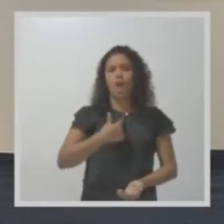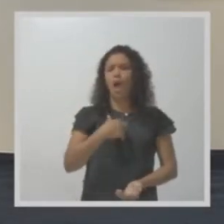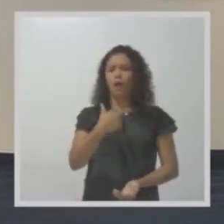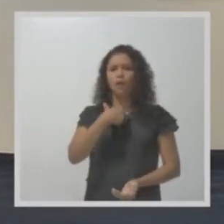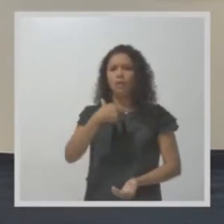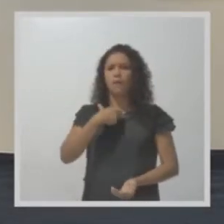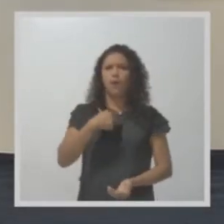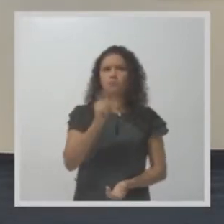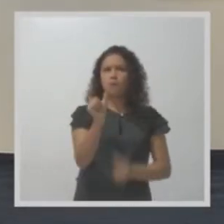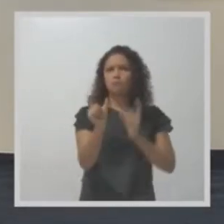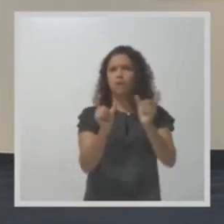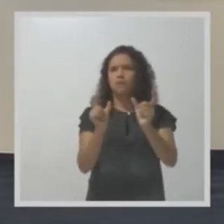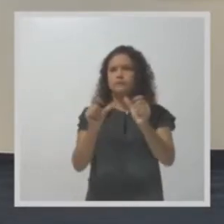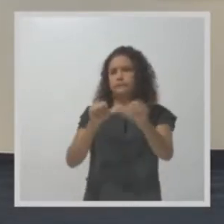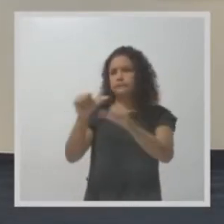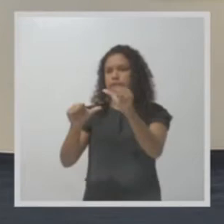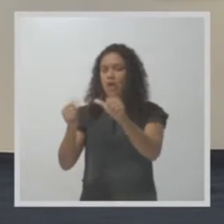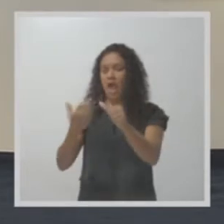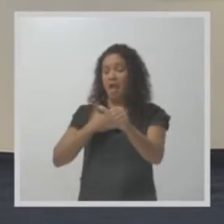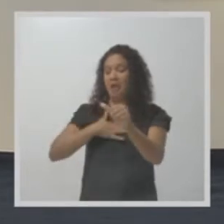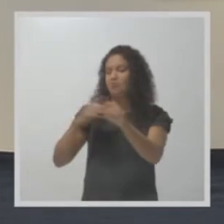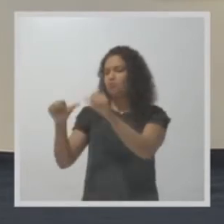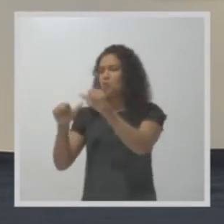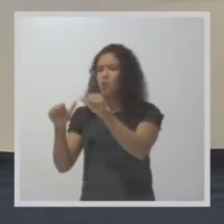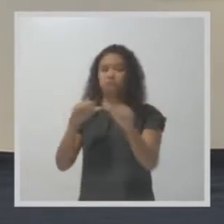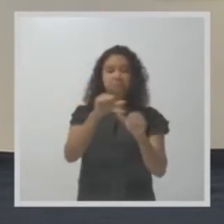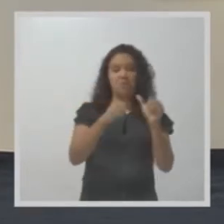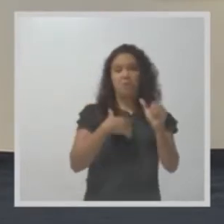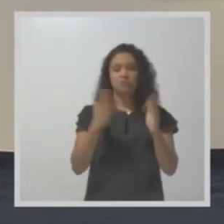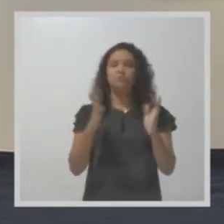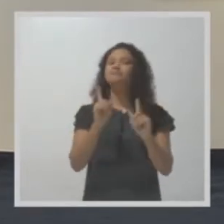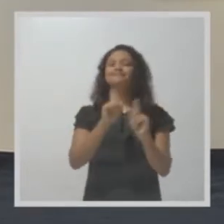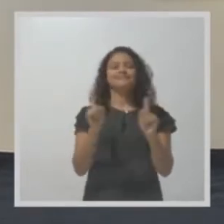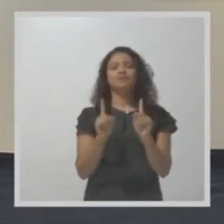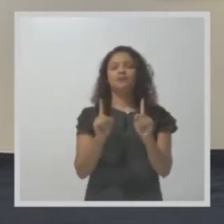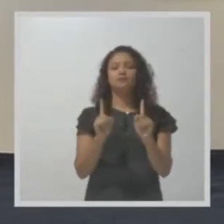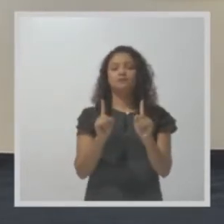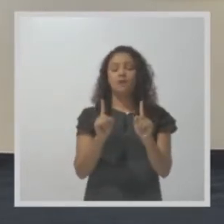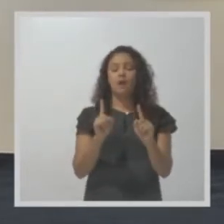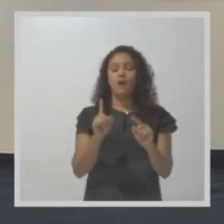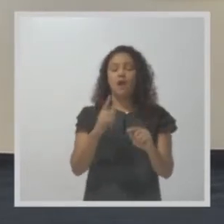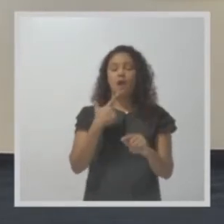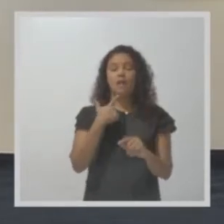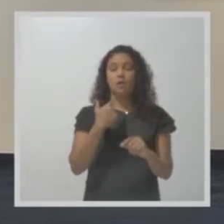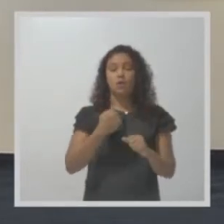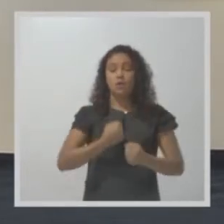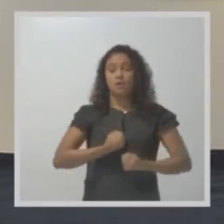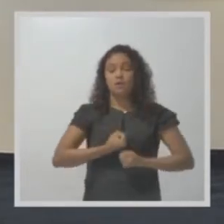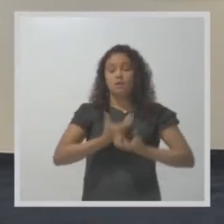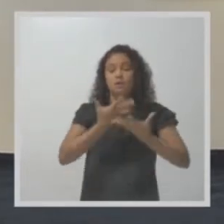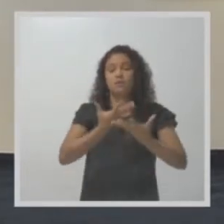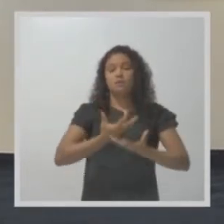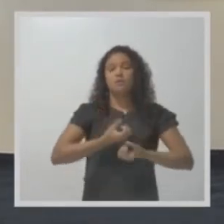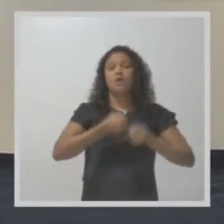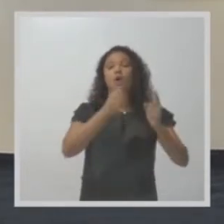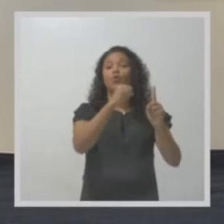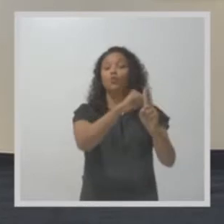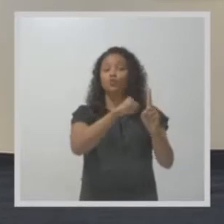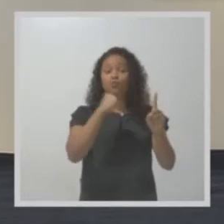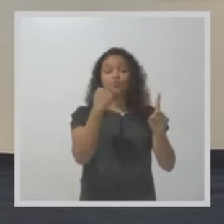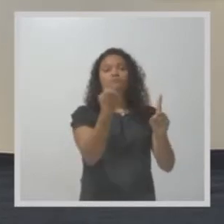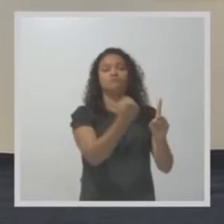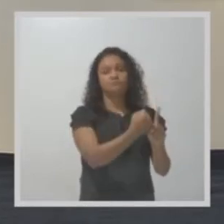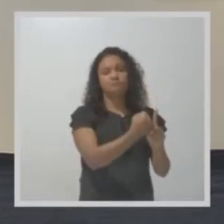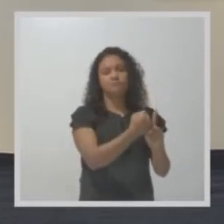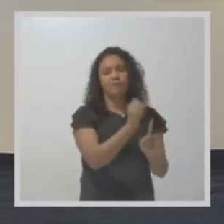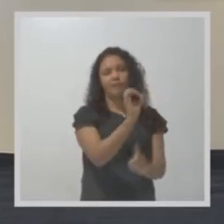palavras conforme o meu gosto. Por isso que ela é uma exteriorização social. Por isso, como cada